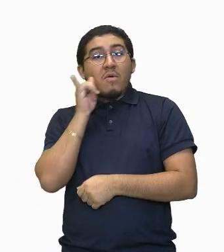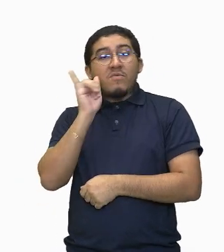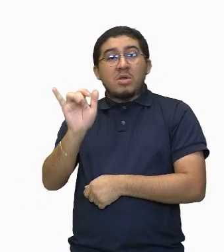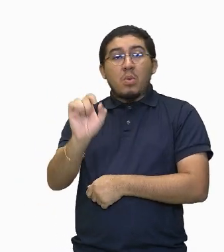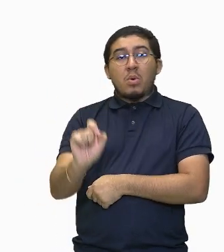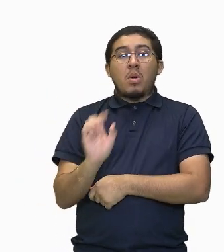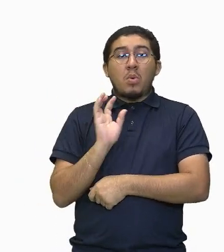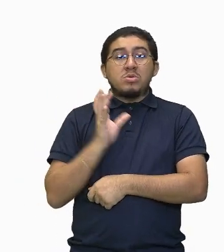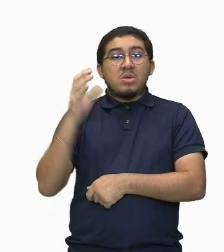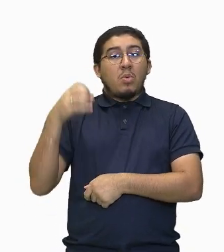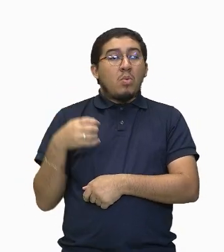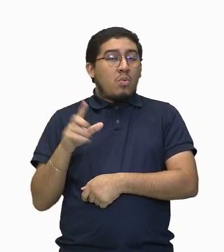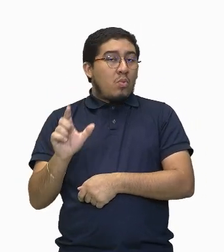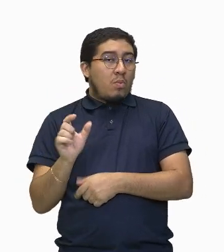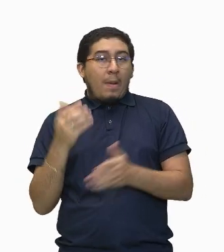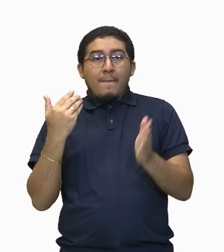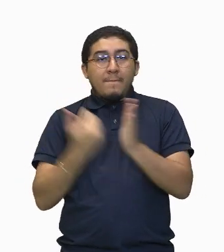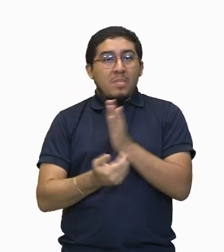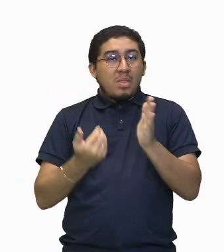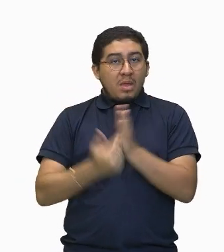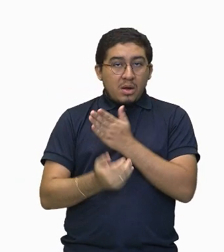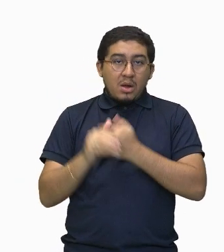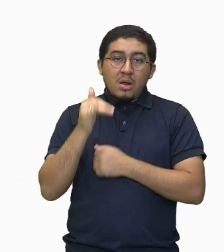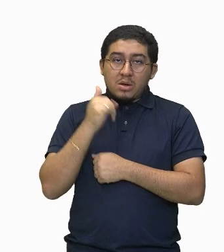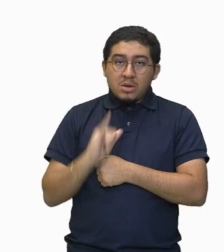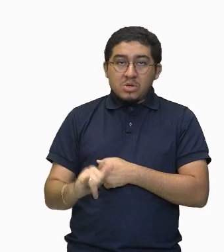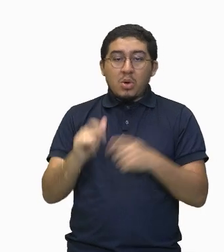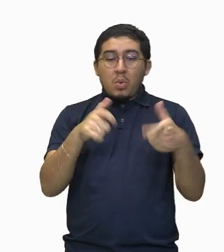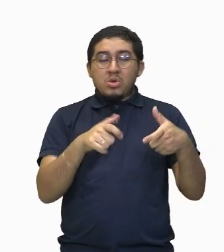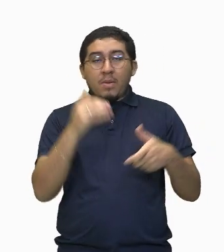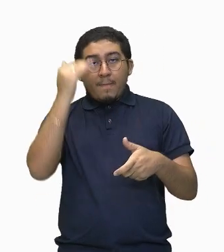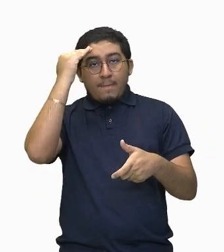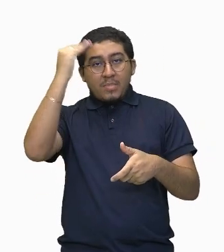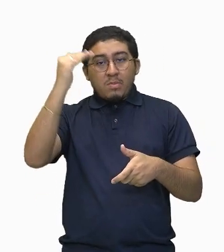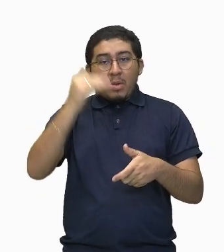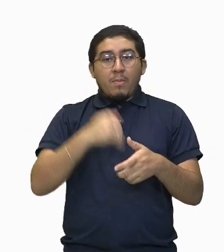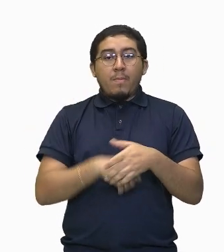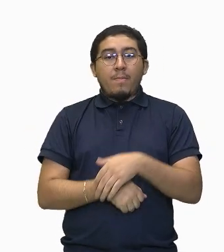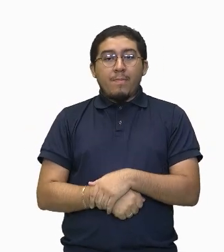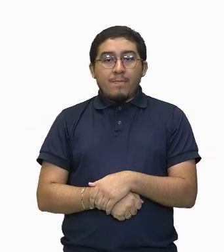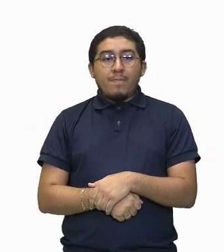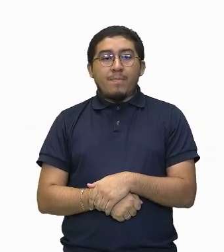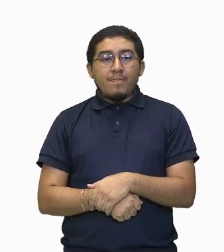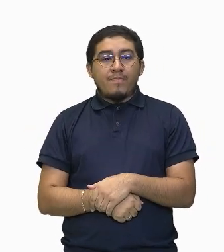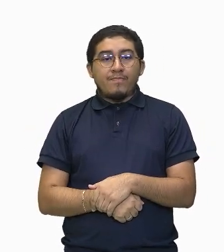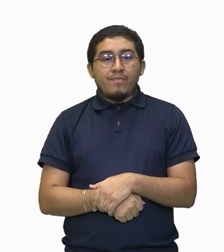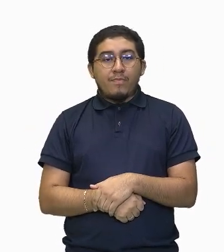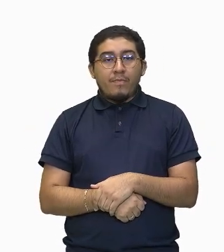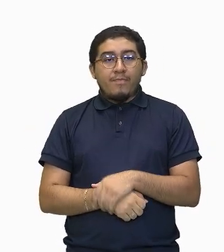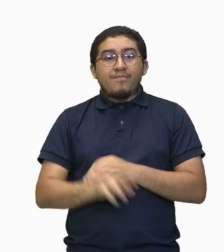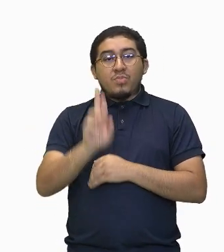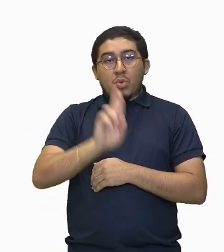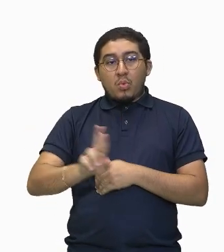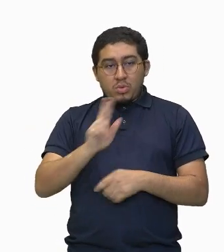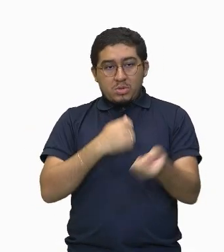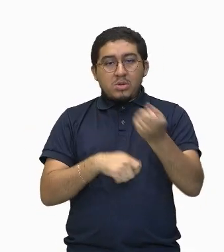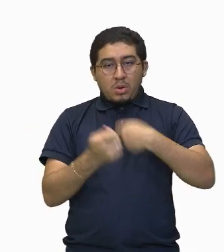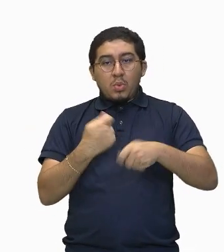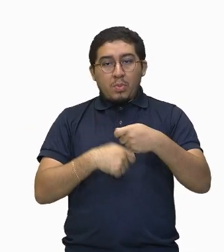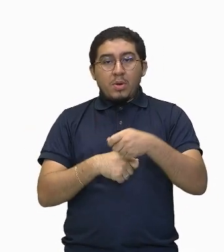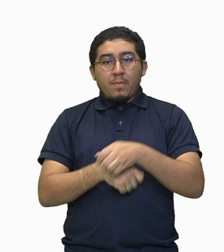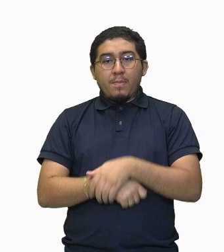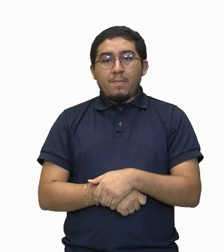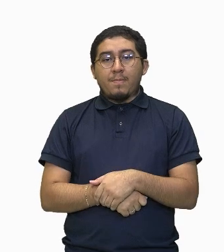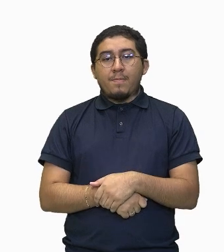uma nova quebra da fonte de energia principal que movia ali a economia.